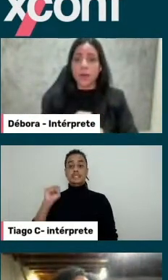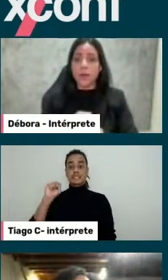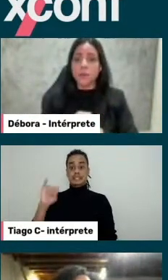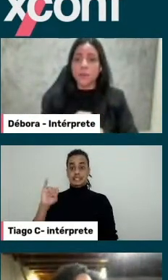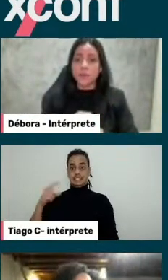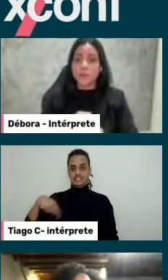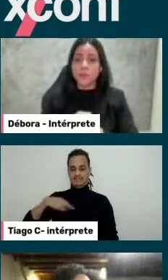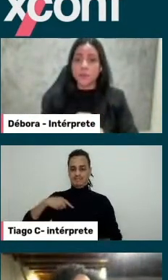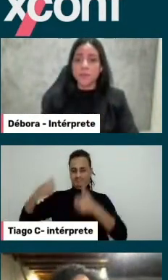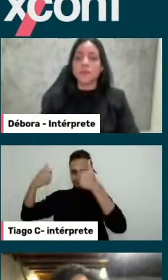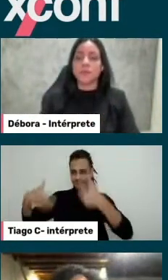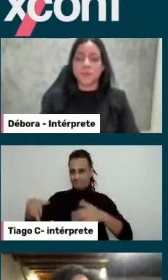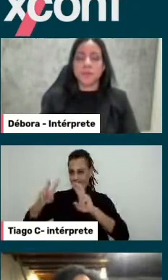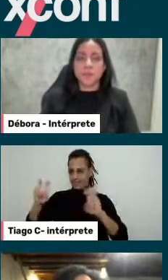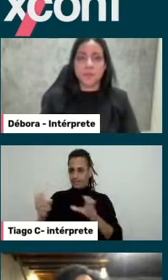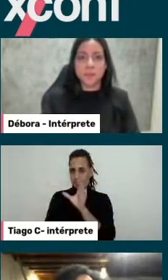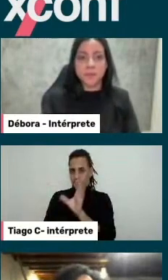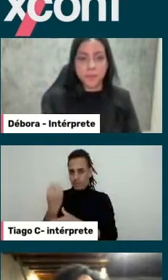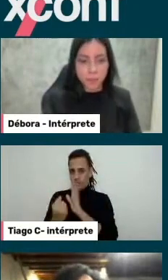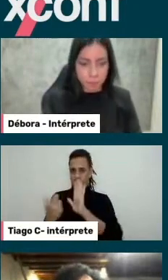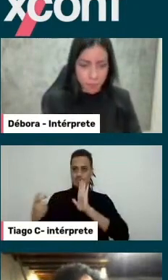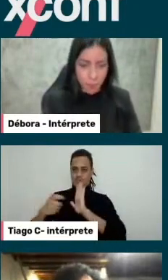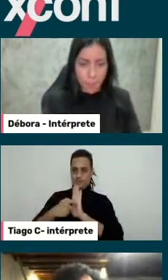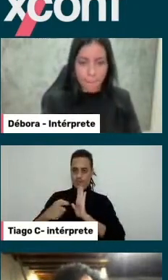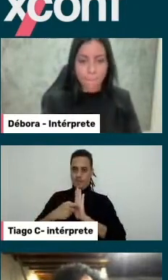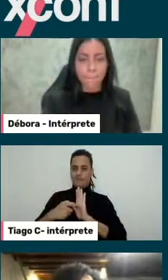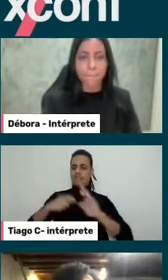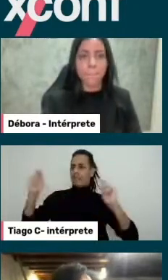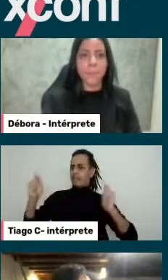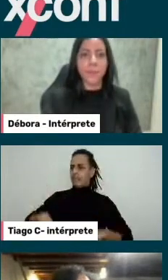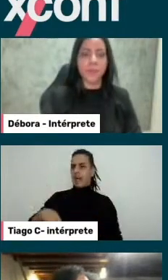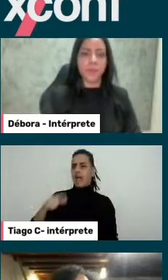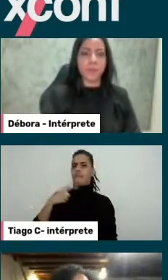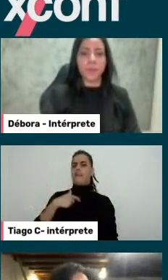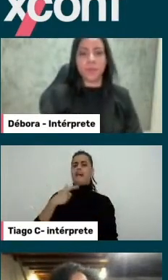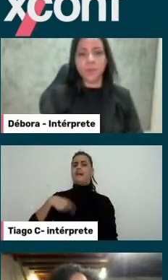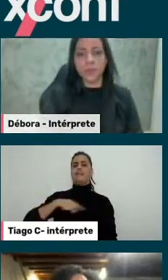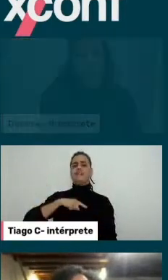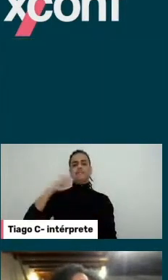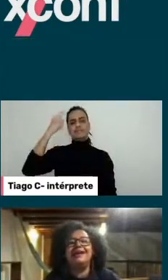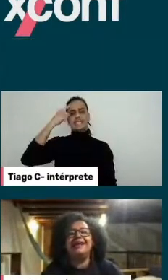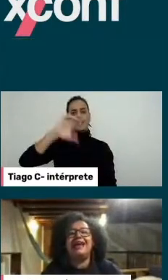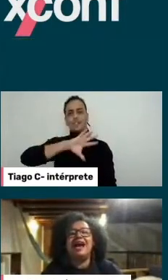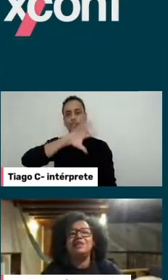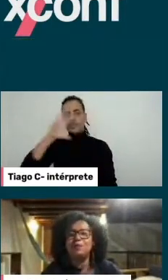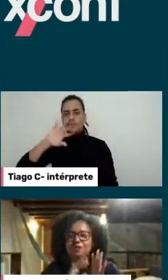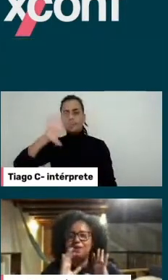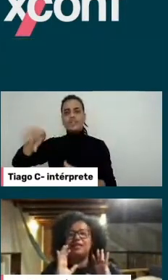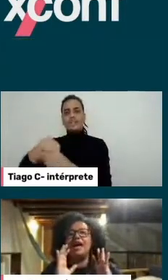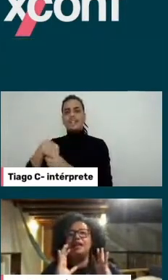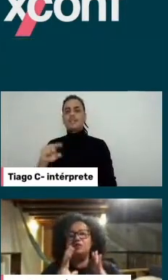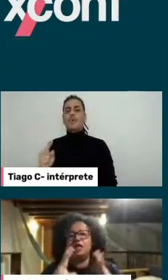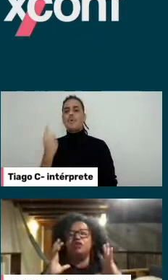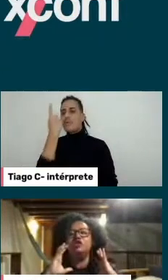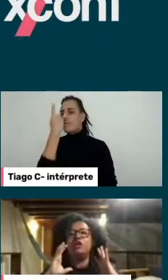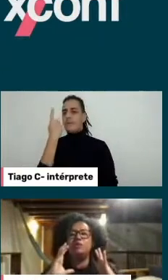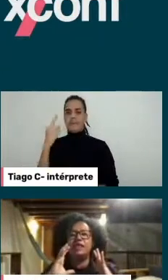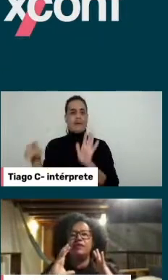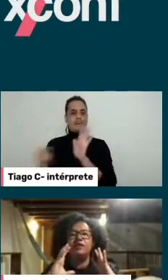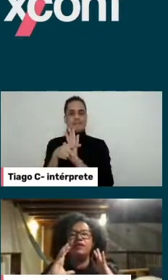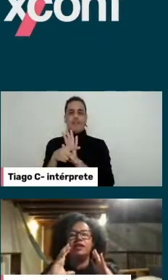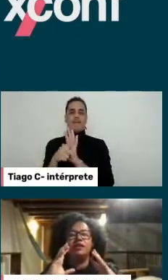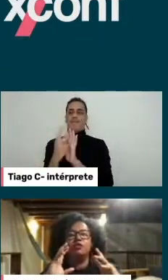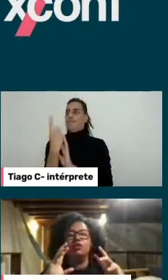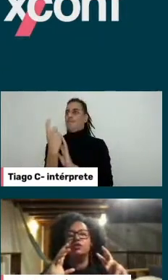as expectativas de ganho de IA em uma ferramenta, ou em duas? Será? Né? As possibilidades, o que a gente